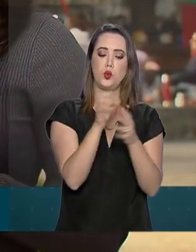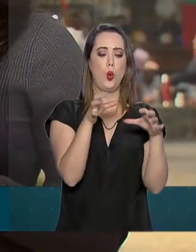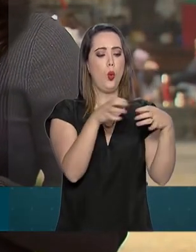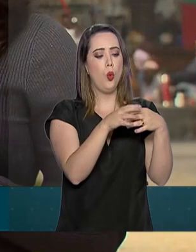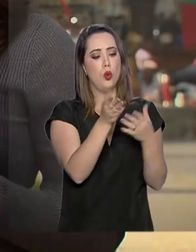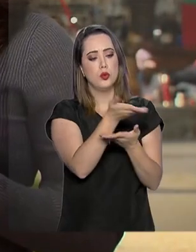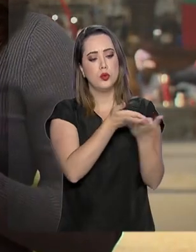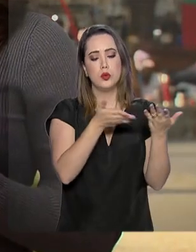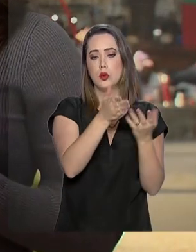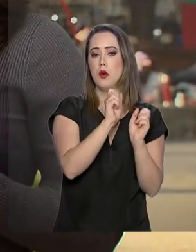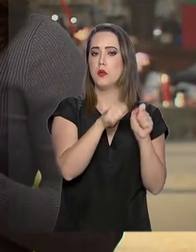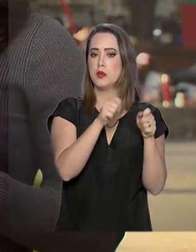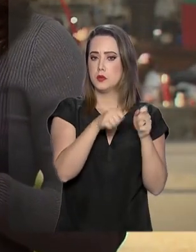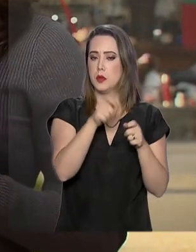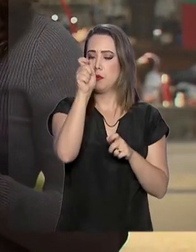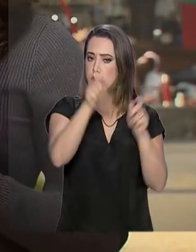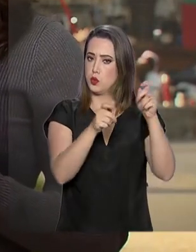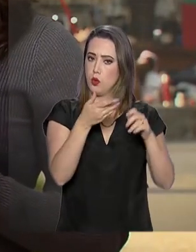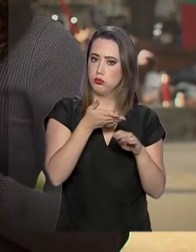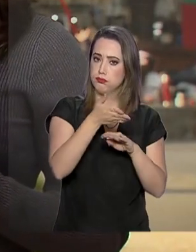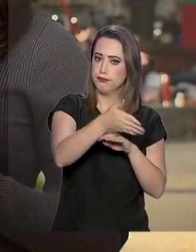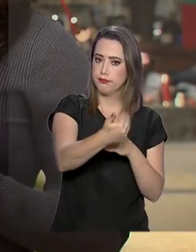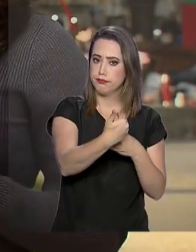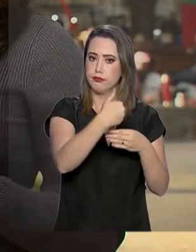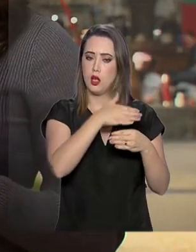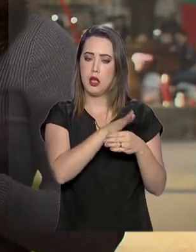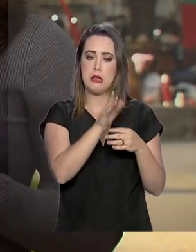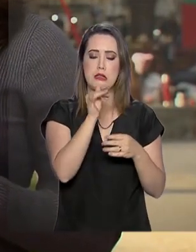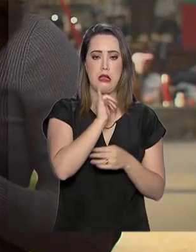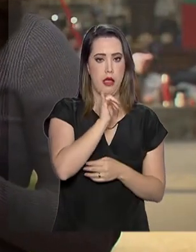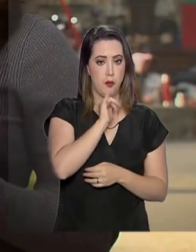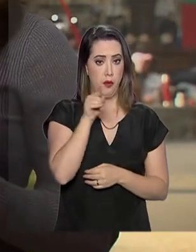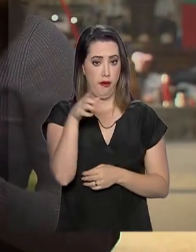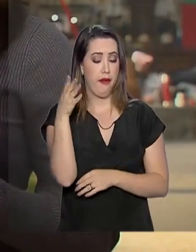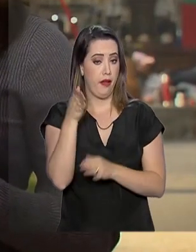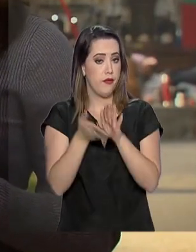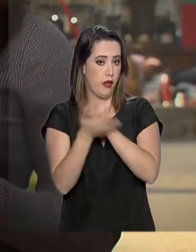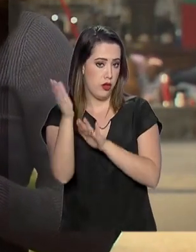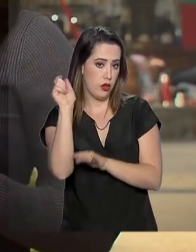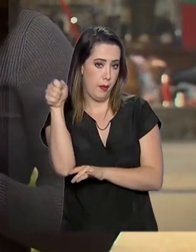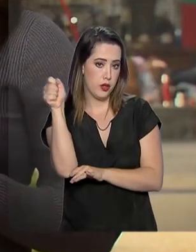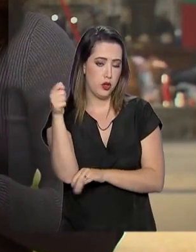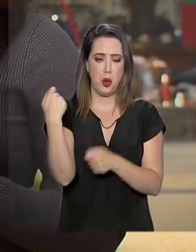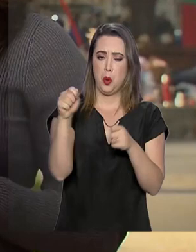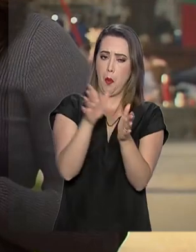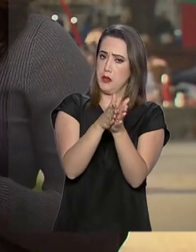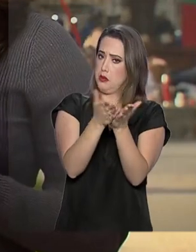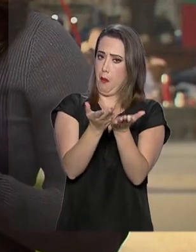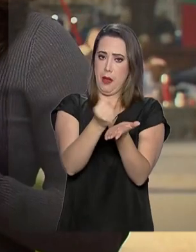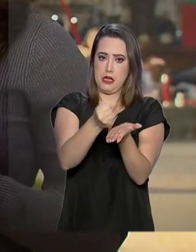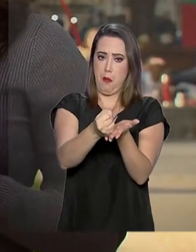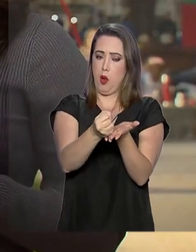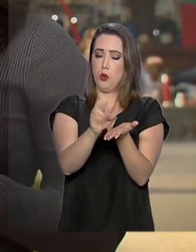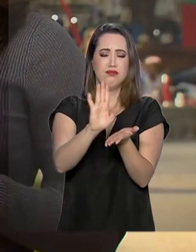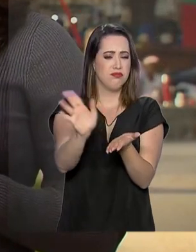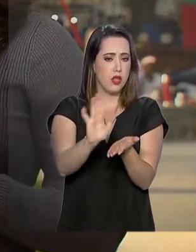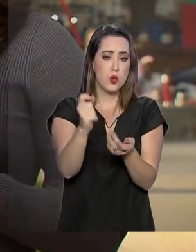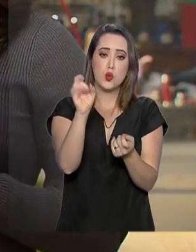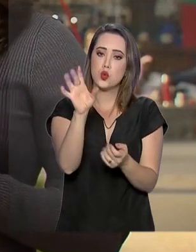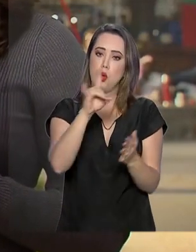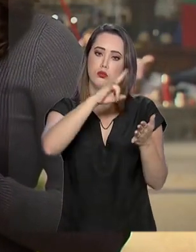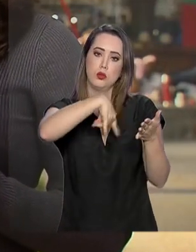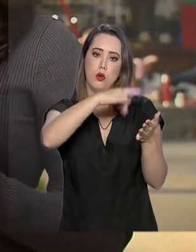facilitar a circulação de pessoas. Para visitar países como a Argentina, por exemplo, não precisa de passaporte ou visto, apenas a